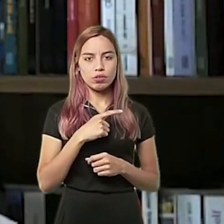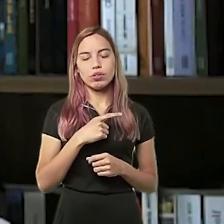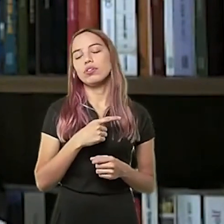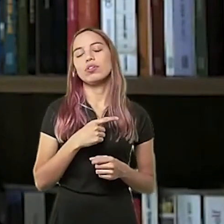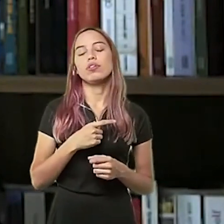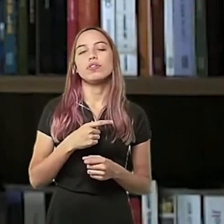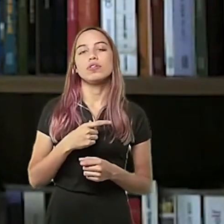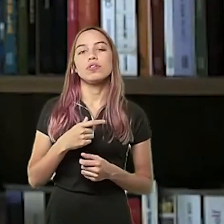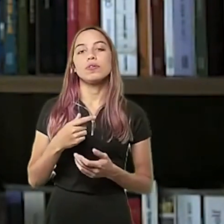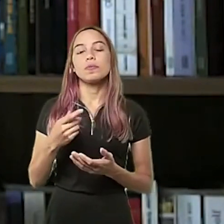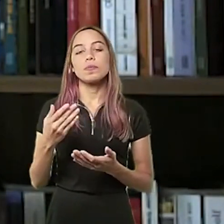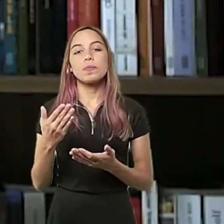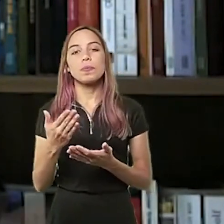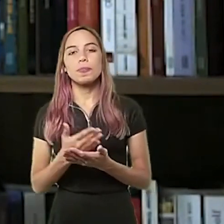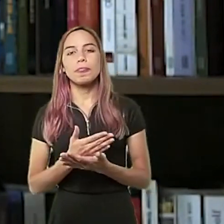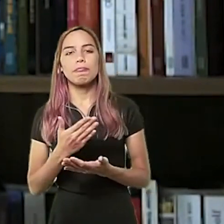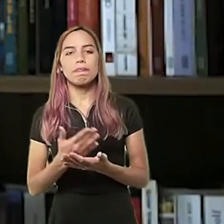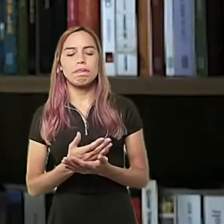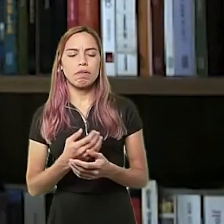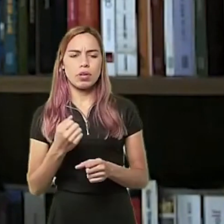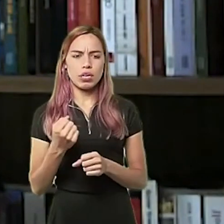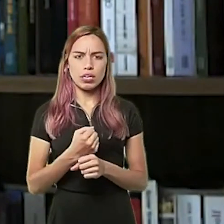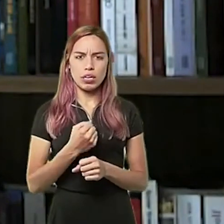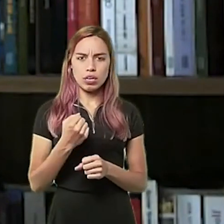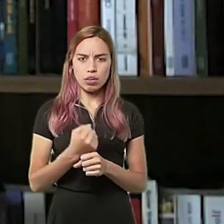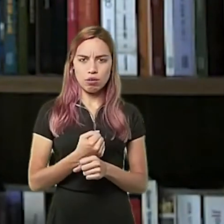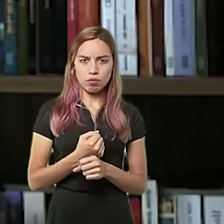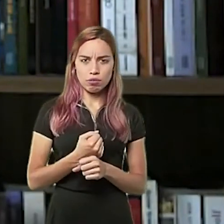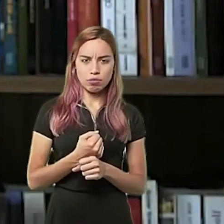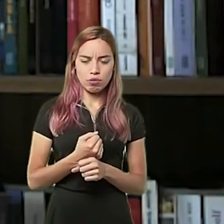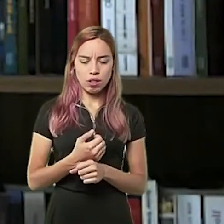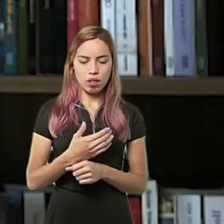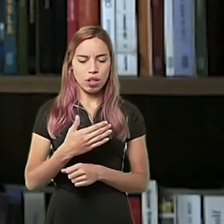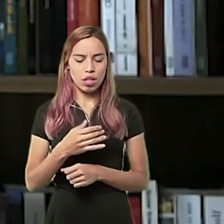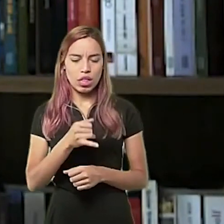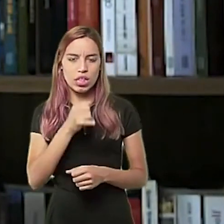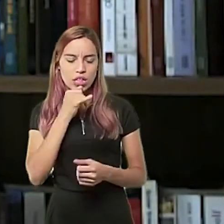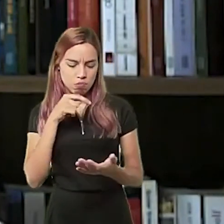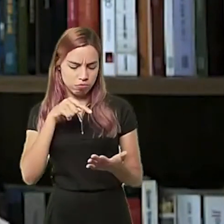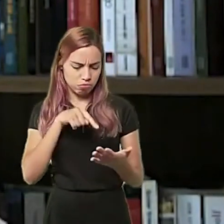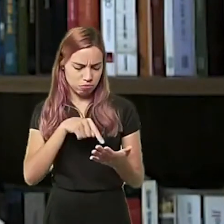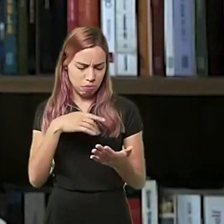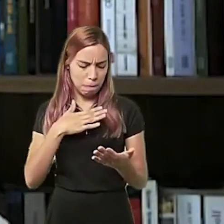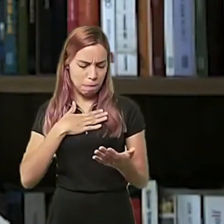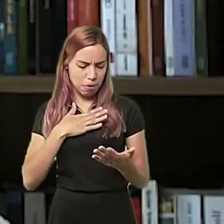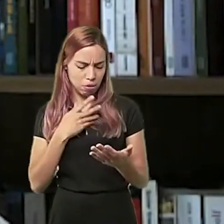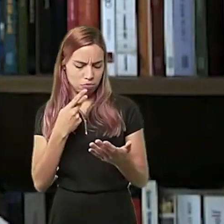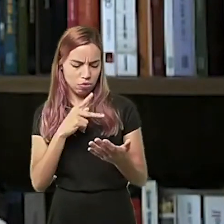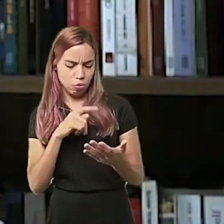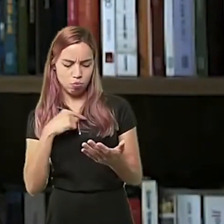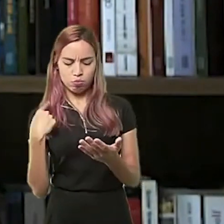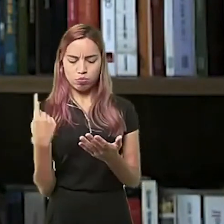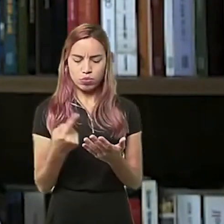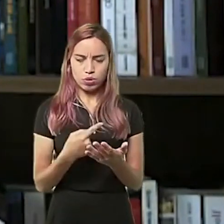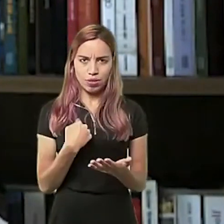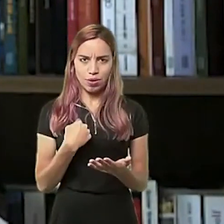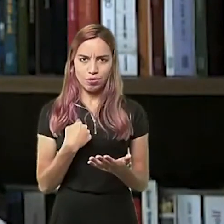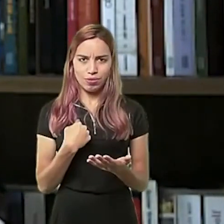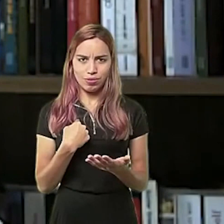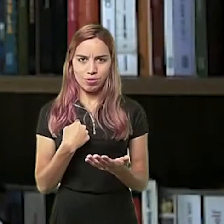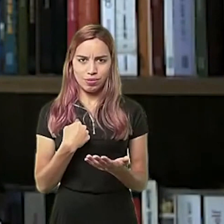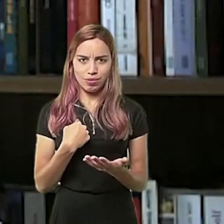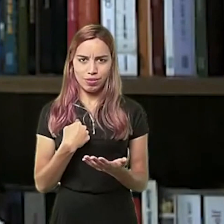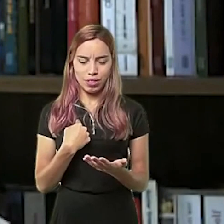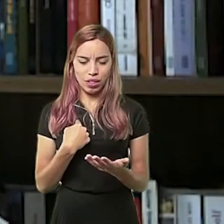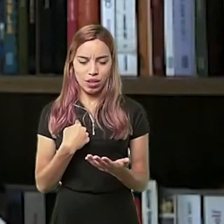né, que é algo que é muito humano, é meu, é seu, é nosso, de quem está nos assistindo, esse ímpeto de criação.